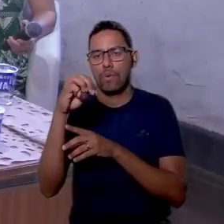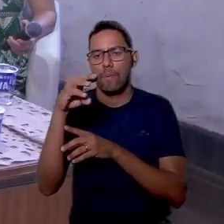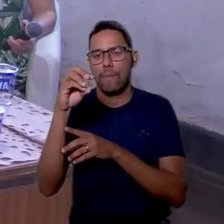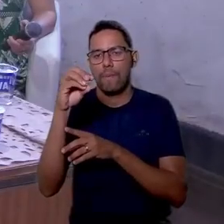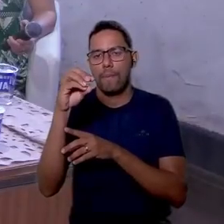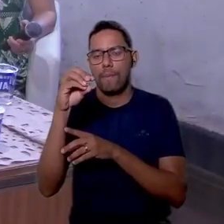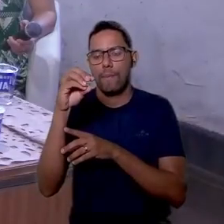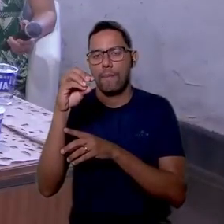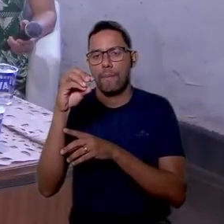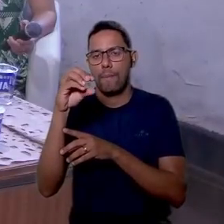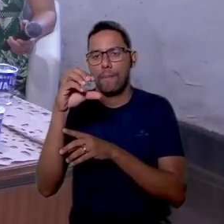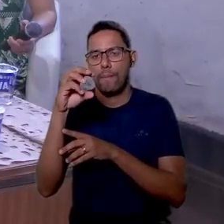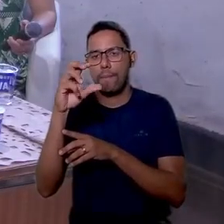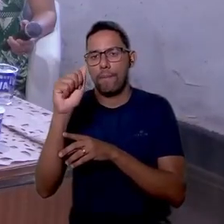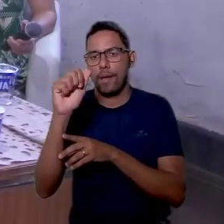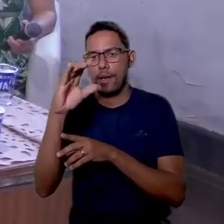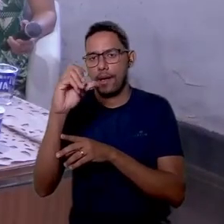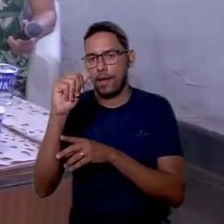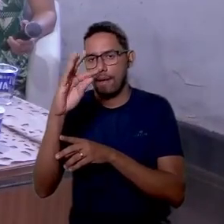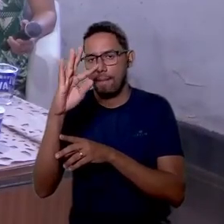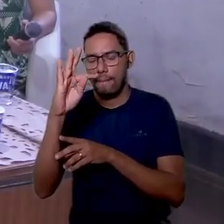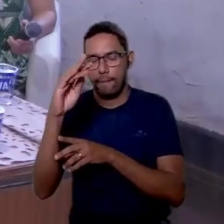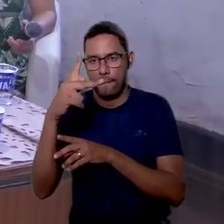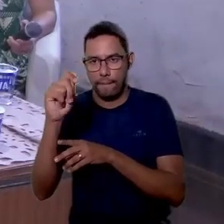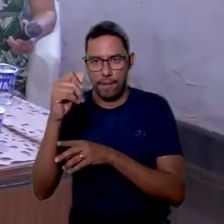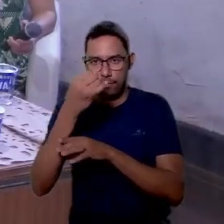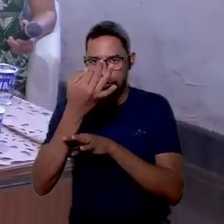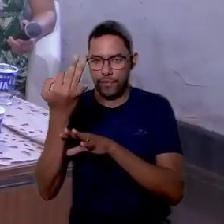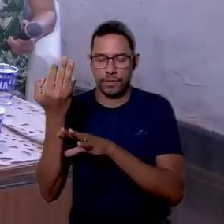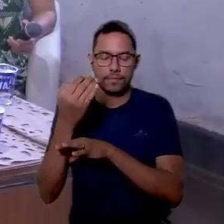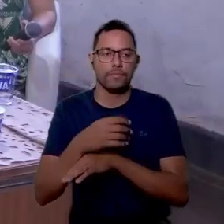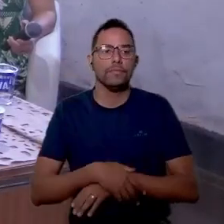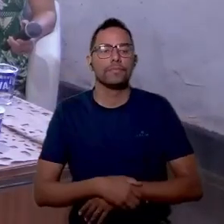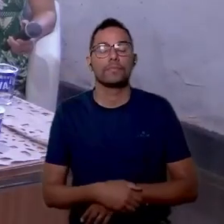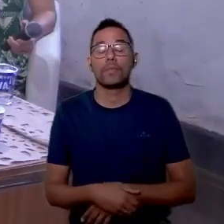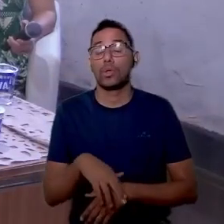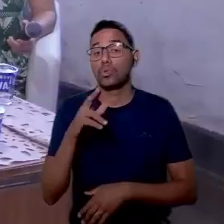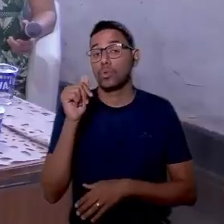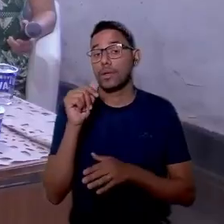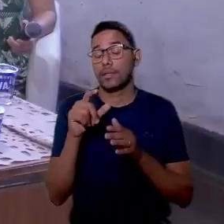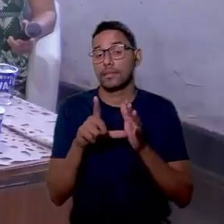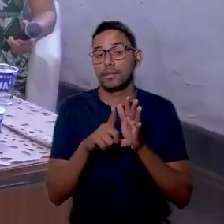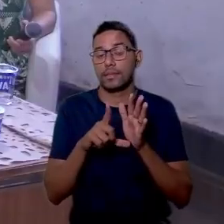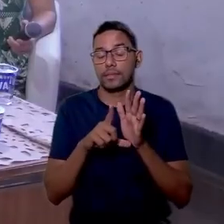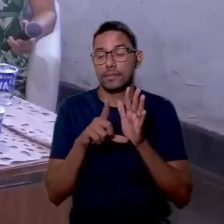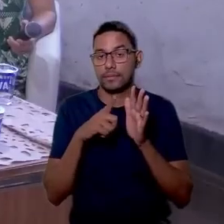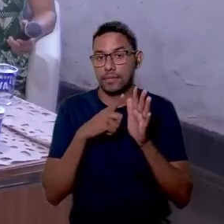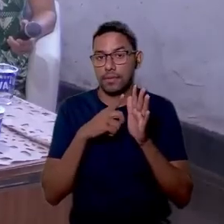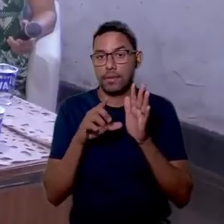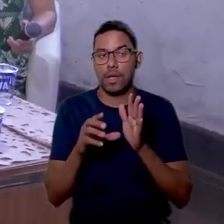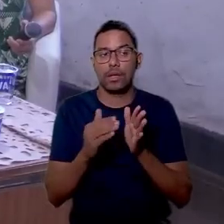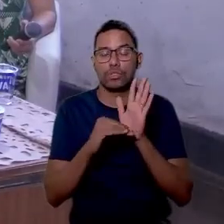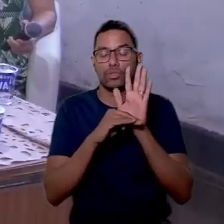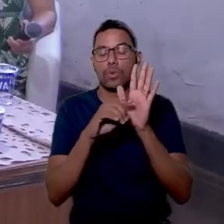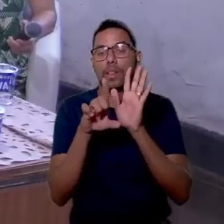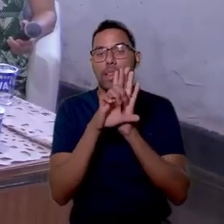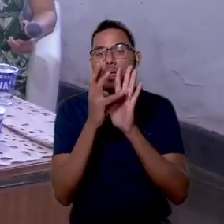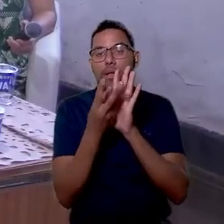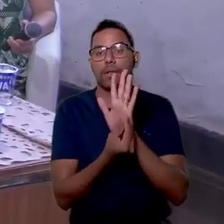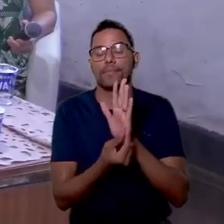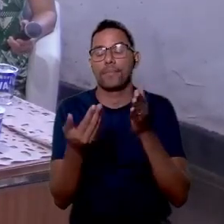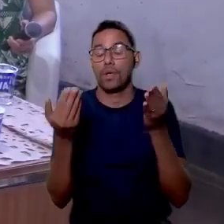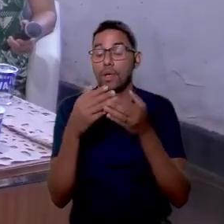Macapá. Essas cidades, pessoal, nunca tinham recebido uma ação financiada com a Lei Rouanet. E agora estão